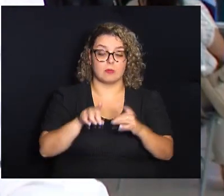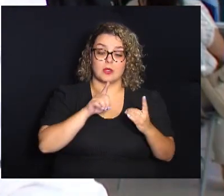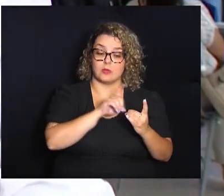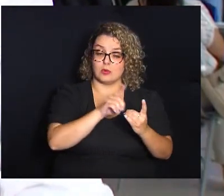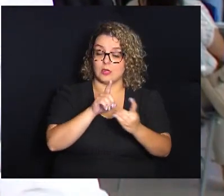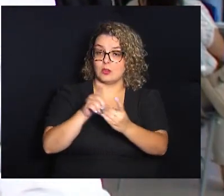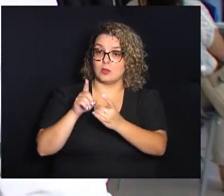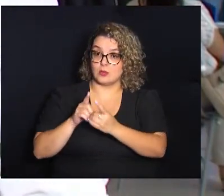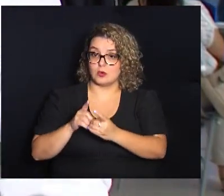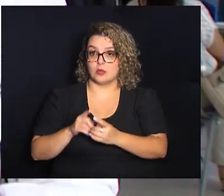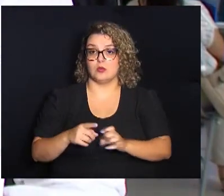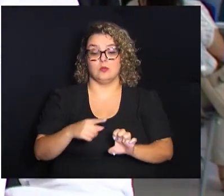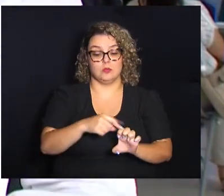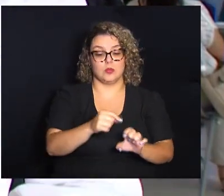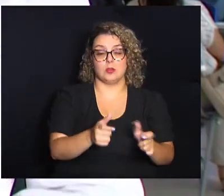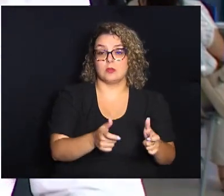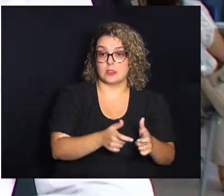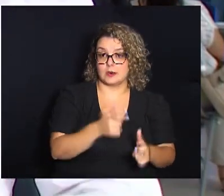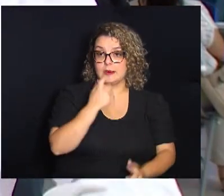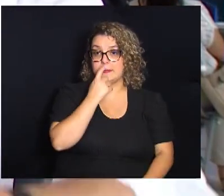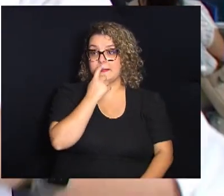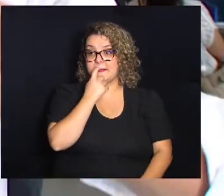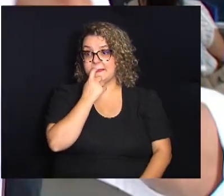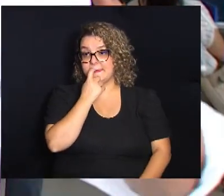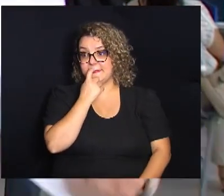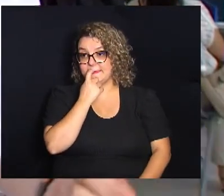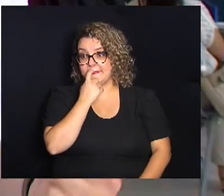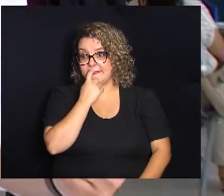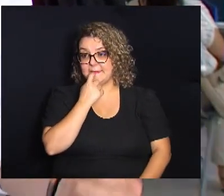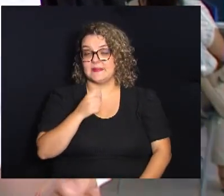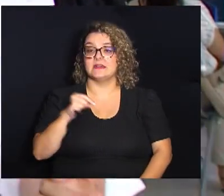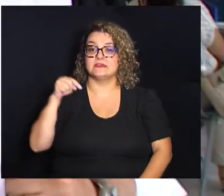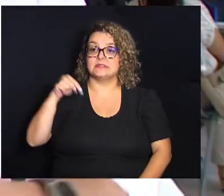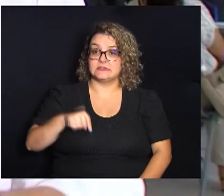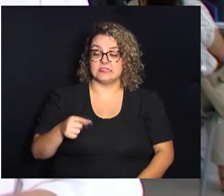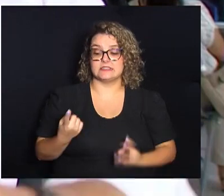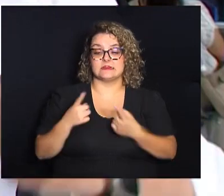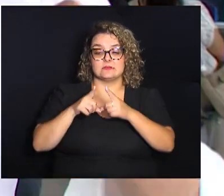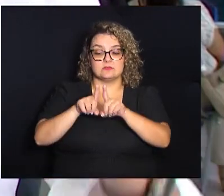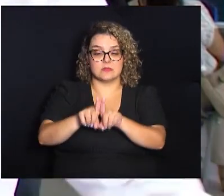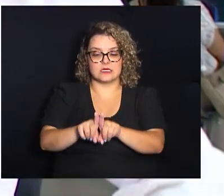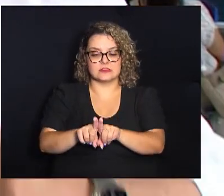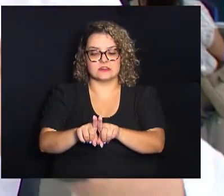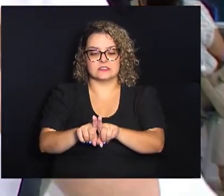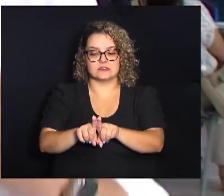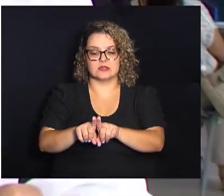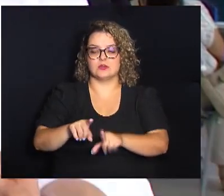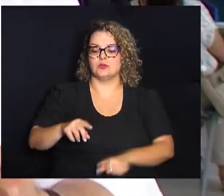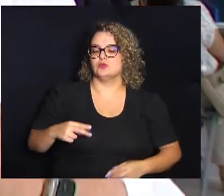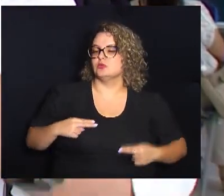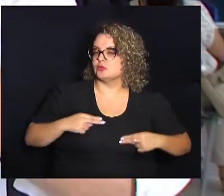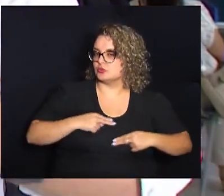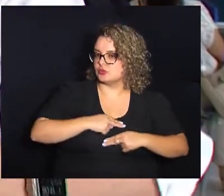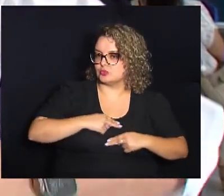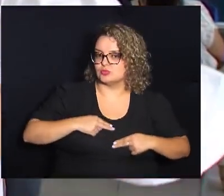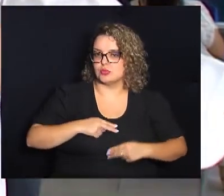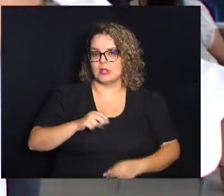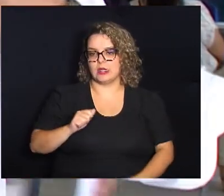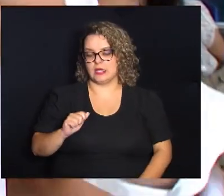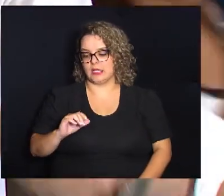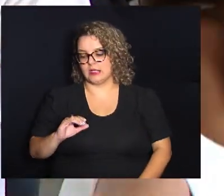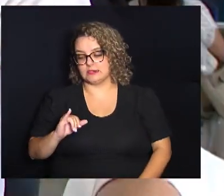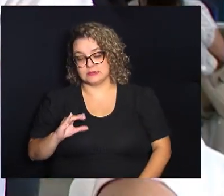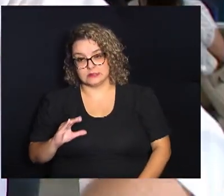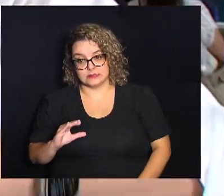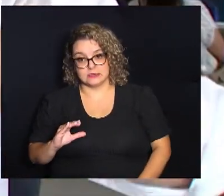atendimento ao microempreendedor individual, nessa parceria com o Sebrae, com a SIC,